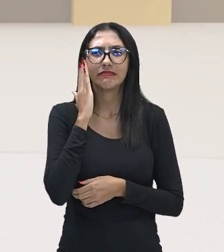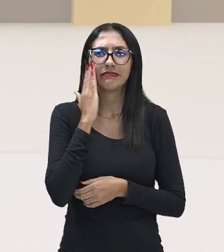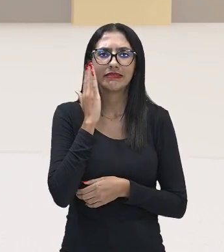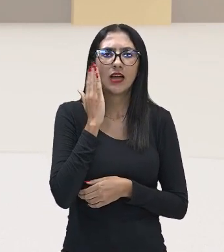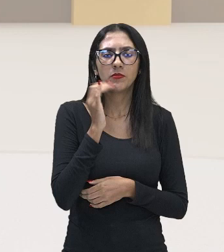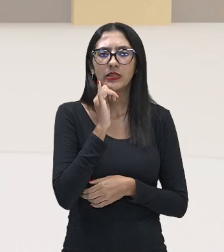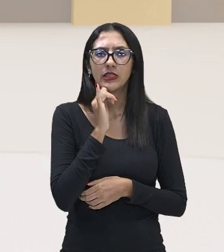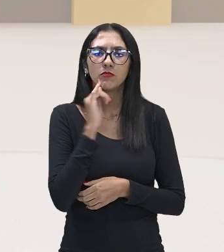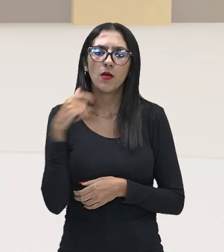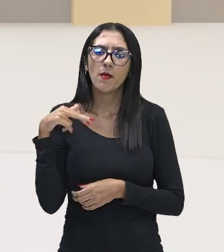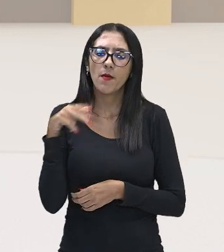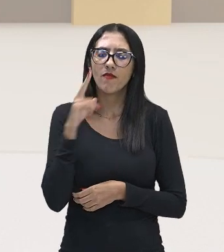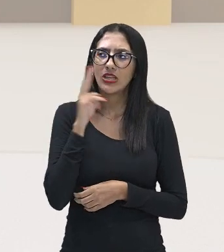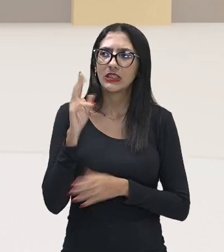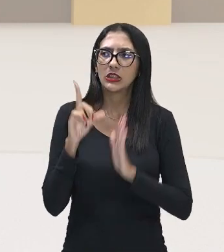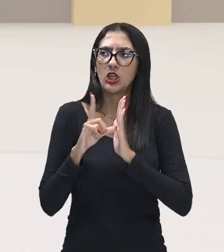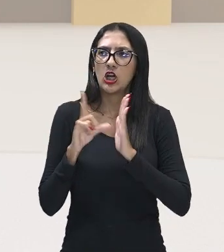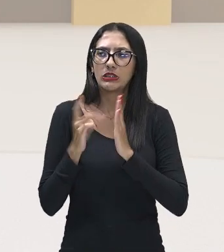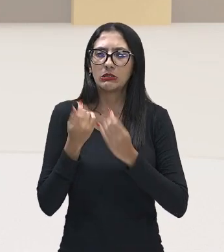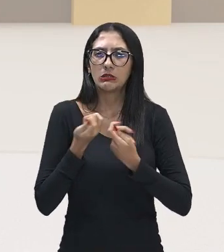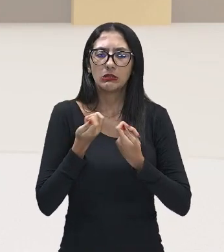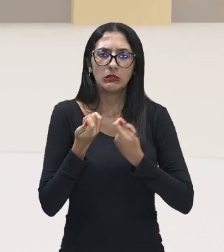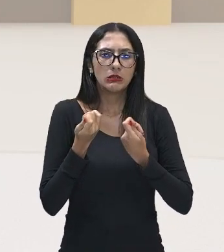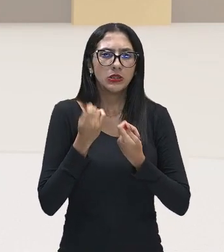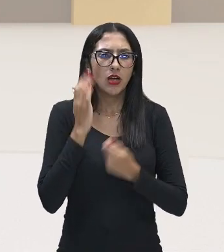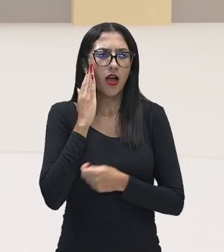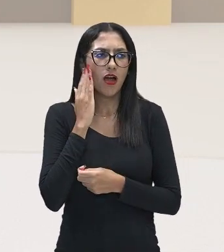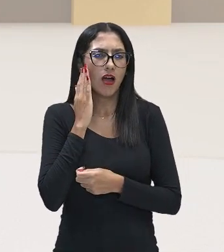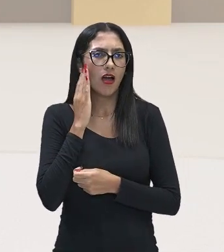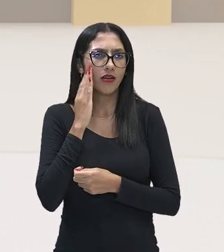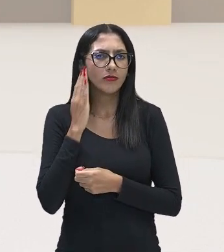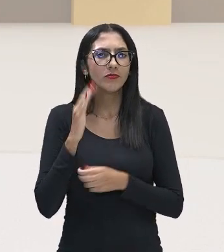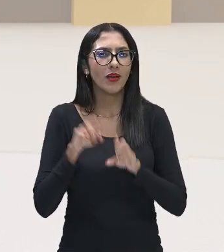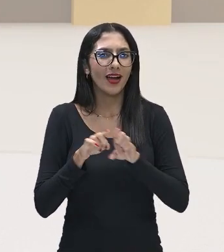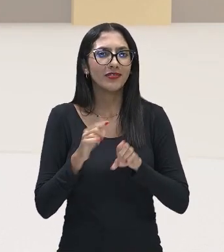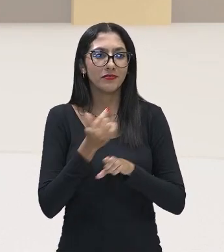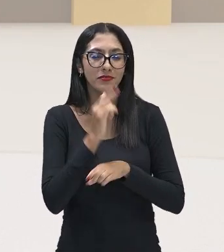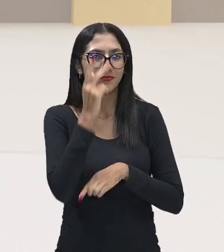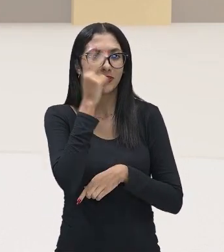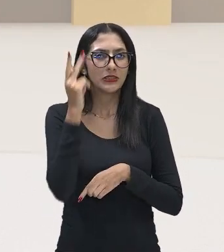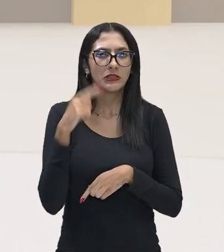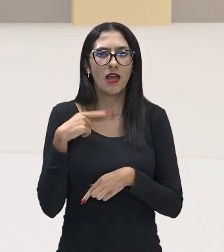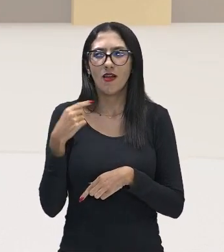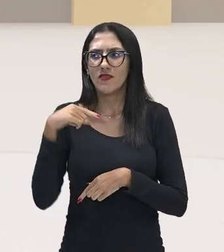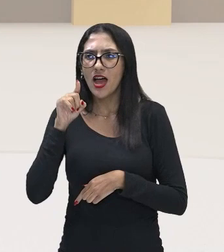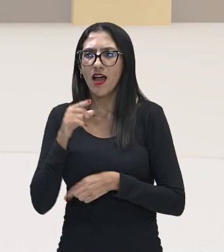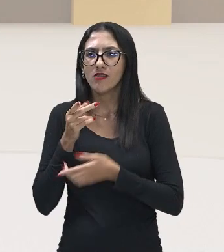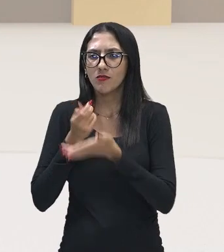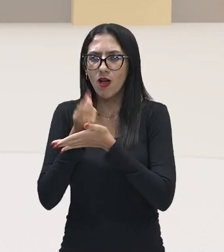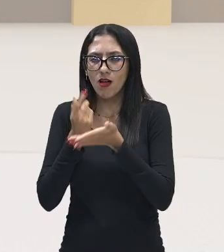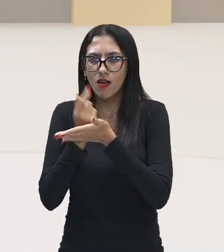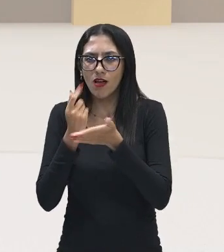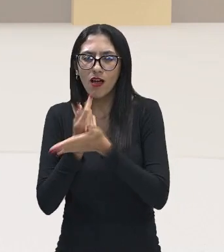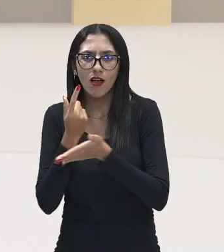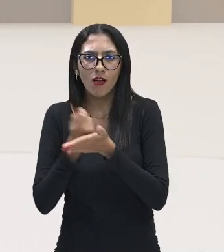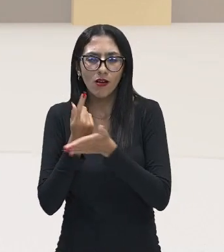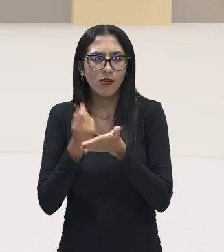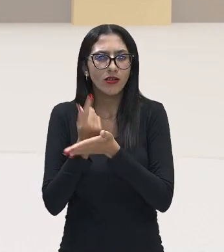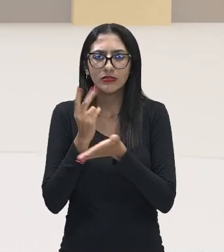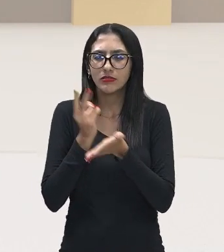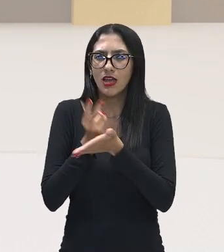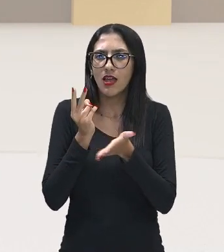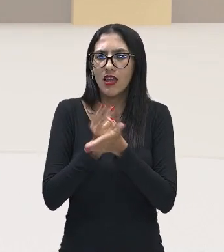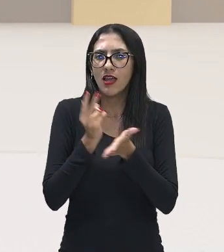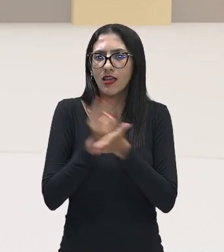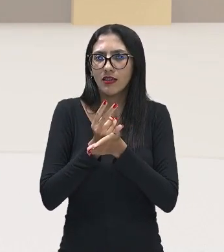numa loja e não comprar nada, você tem um autocontrole. Mas tem gente que não tem esse autocontrole, né? quer gastar aí o dinheiro à toa, né? Para